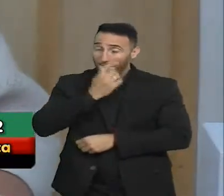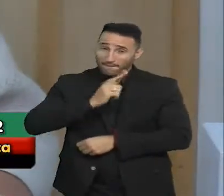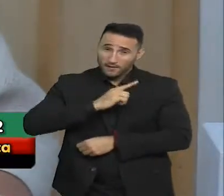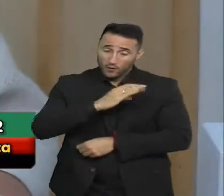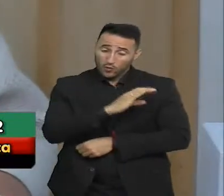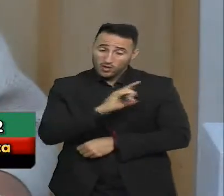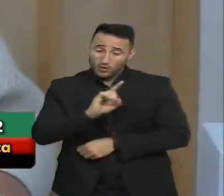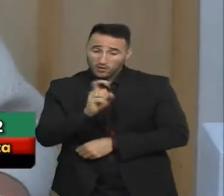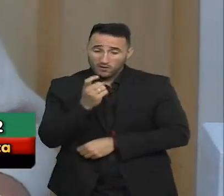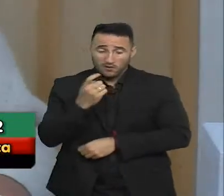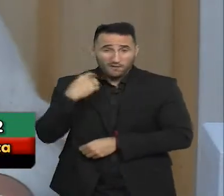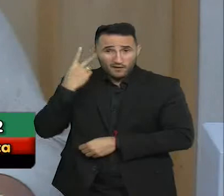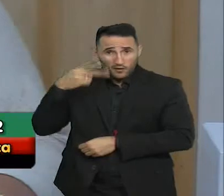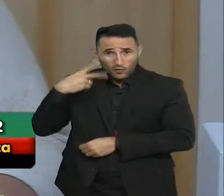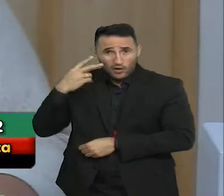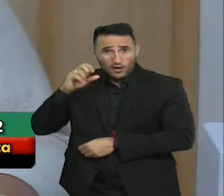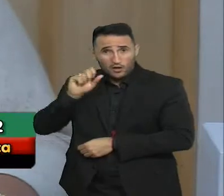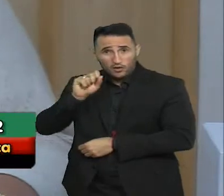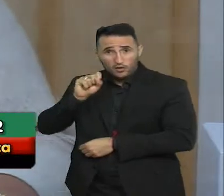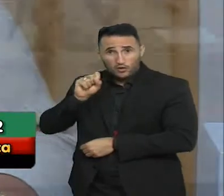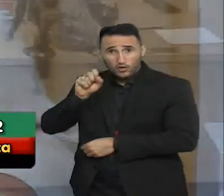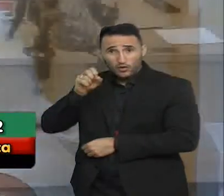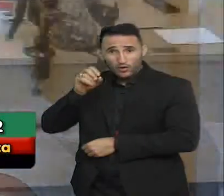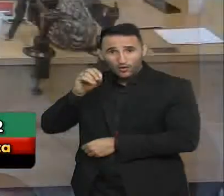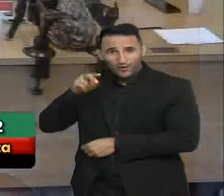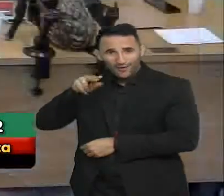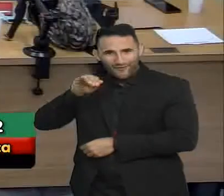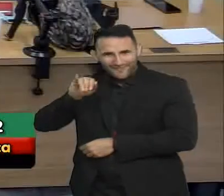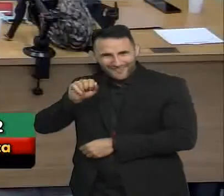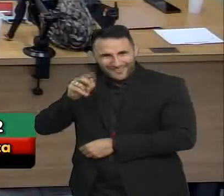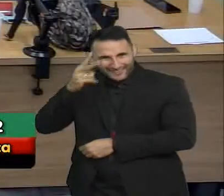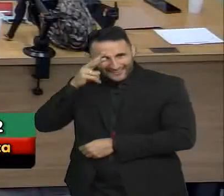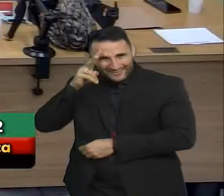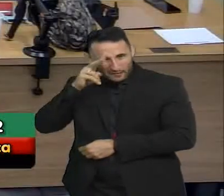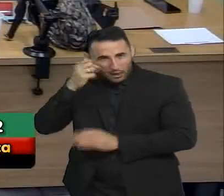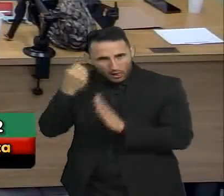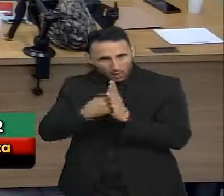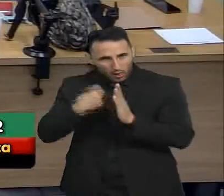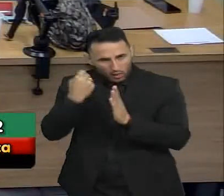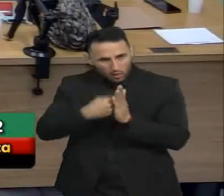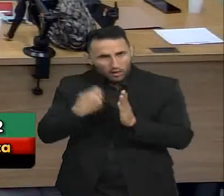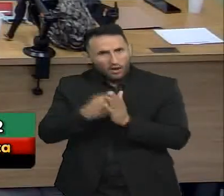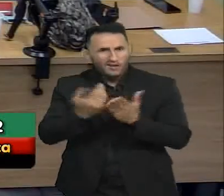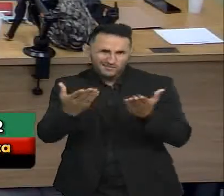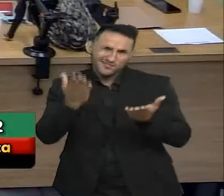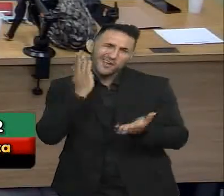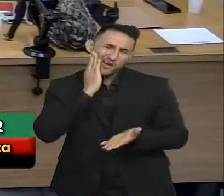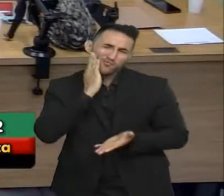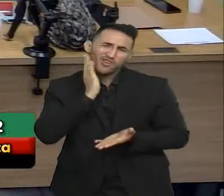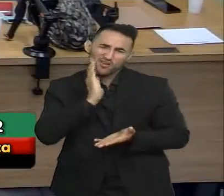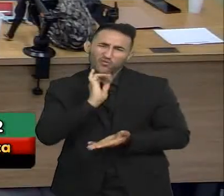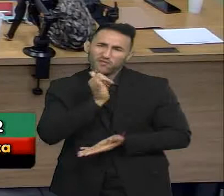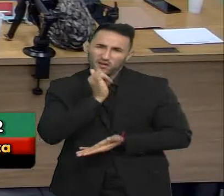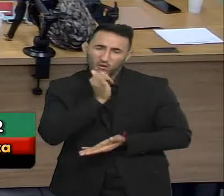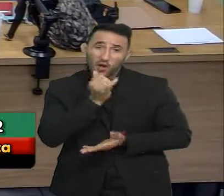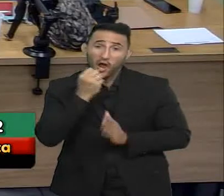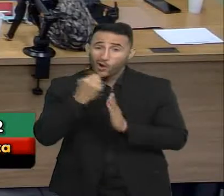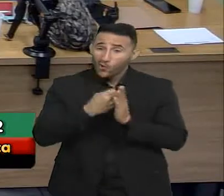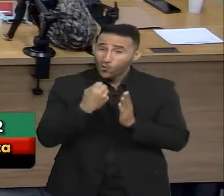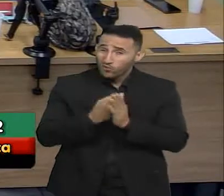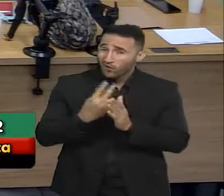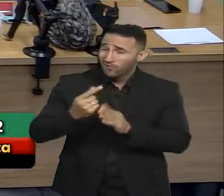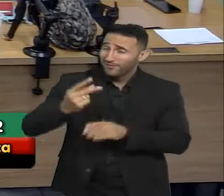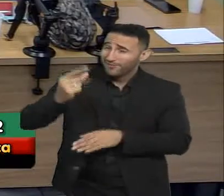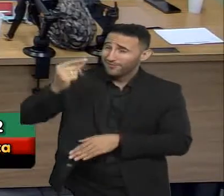coordenadora, ex-vereadora Sônia Rainho, que tanto lutou, não é, Mazé? Você sabe do que eu estou falando. A Alexandra sabe do que eu estou falando também, né? A luta vem de longe, não é